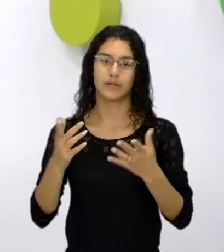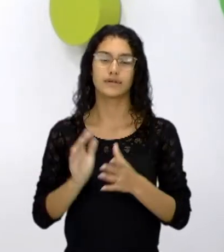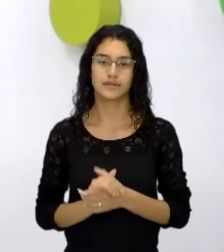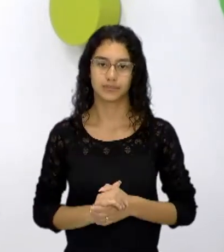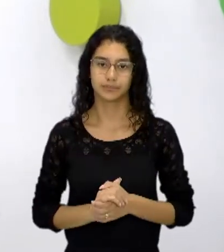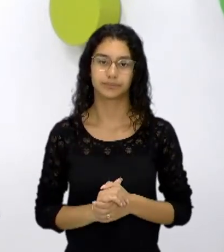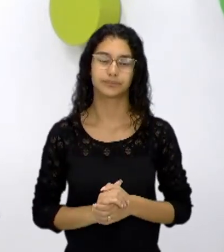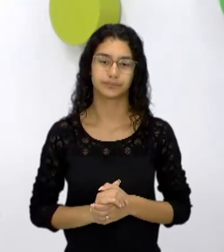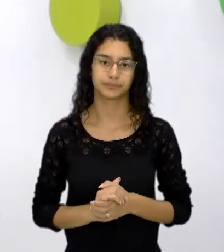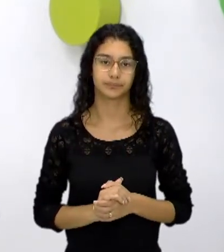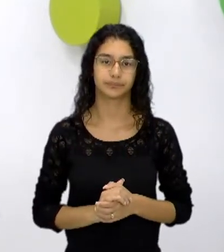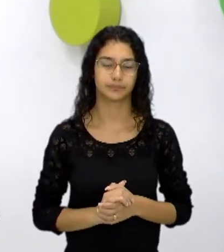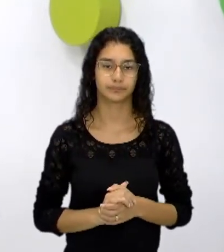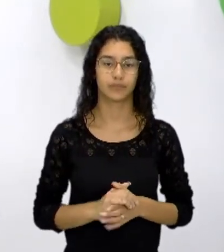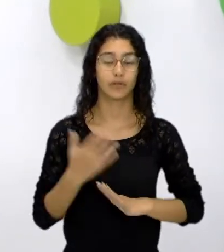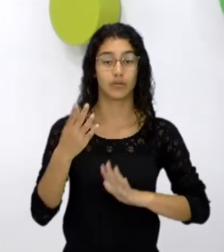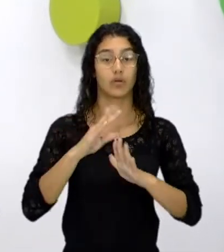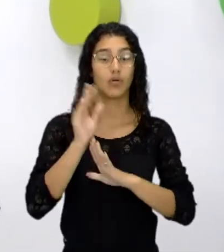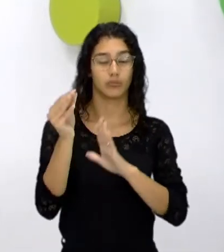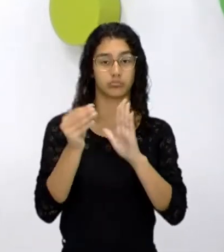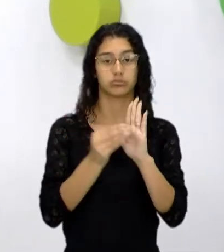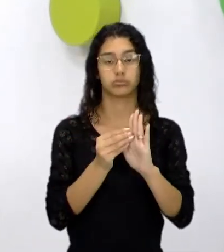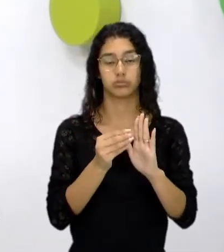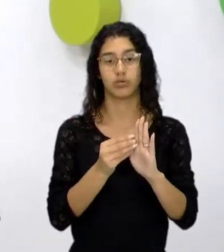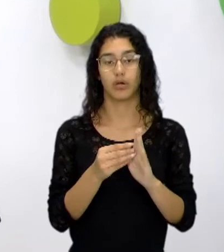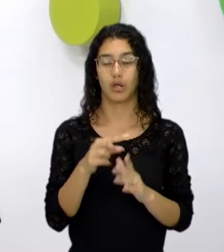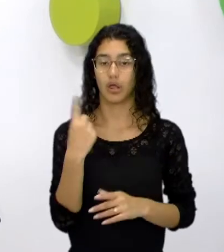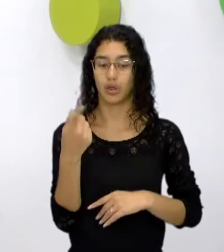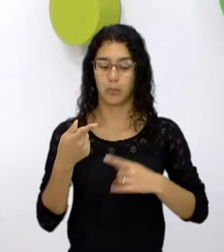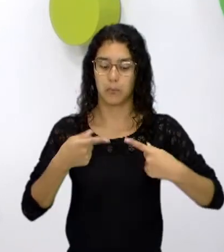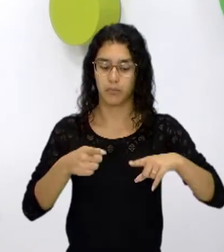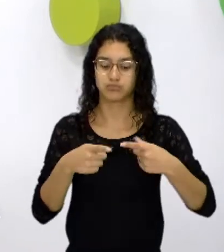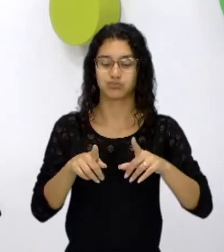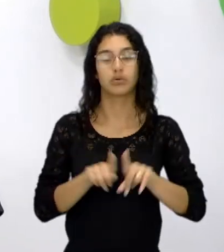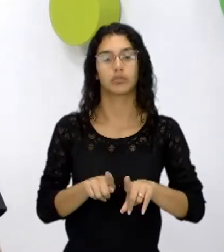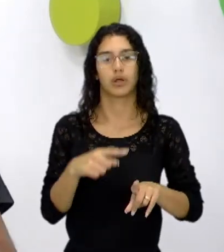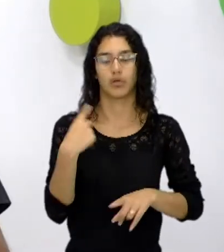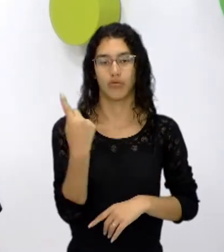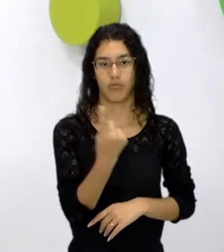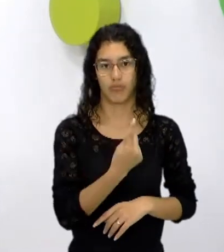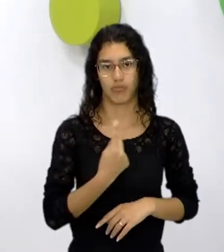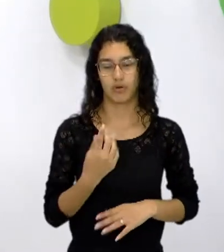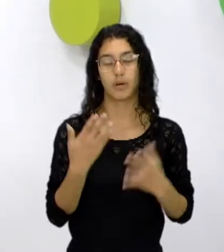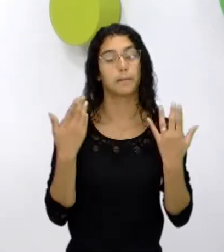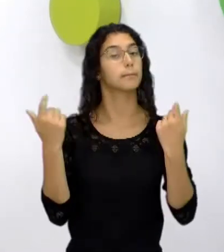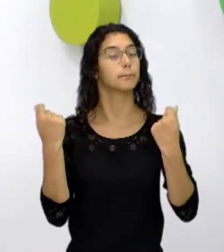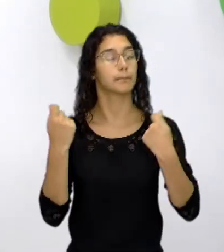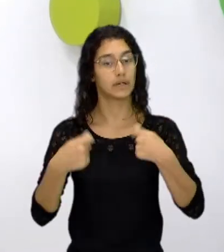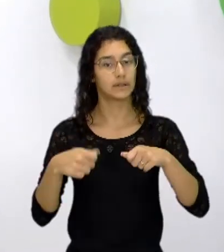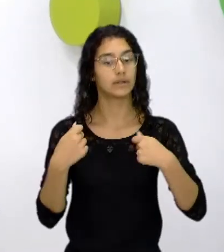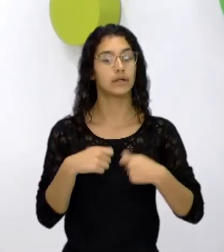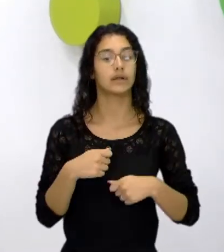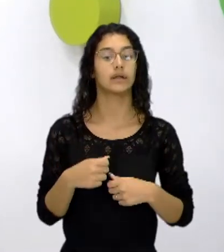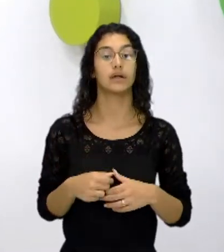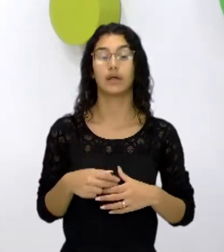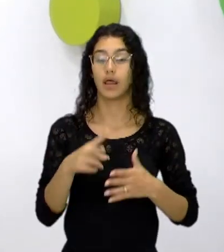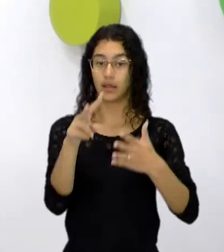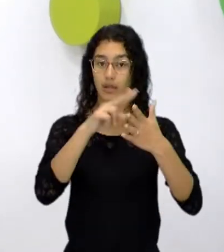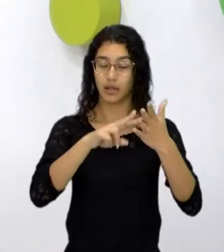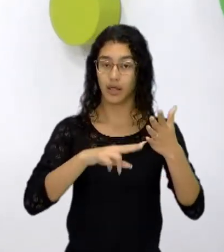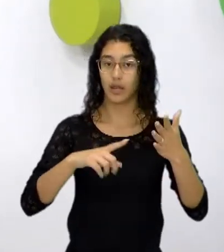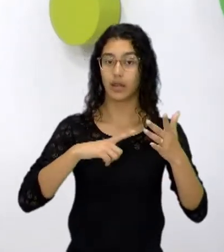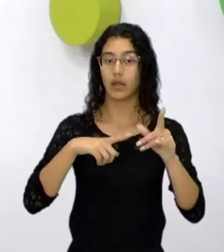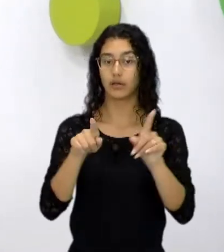comunicação acabam te provocando, né, colocando em você. Então, é preciso que, além de ler, você